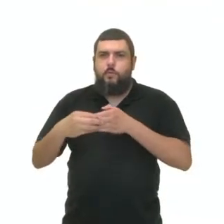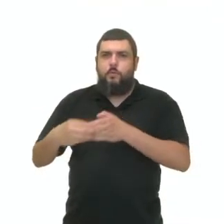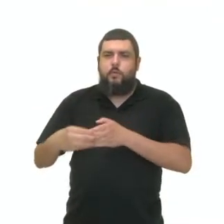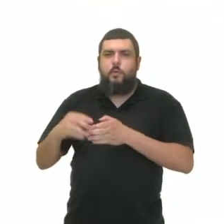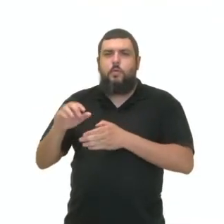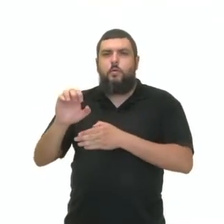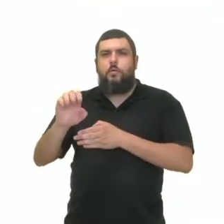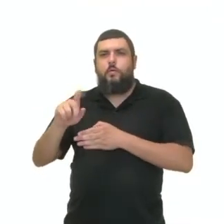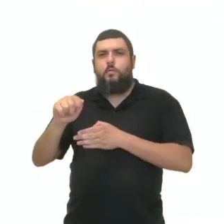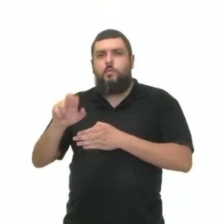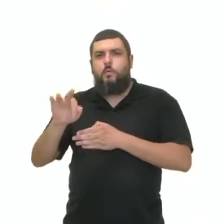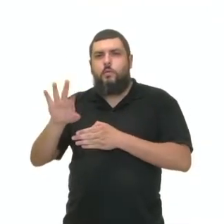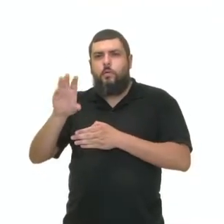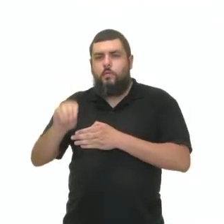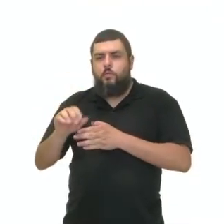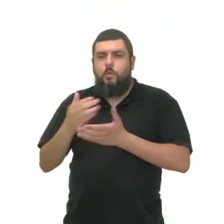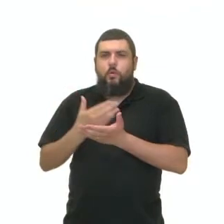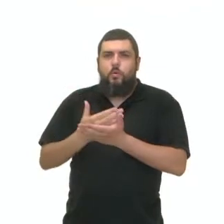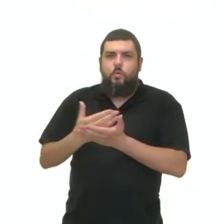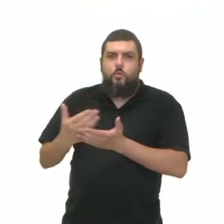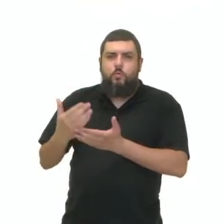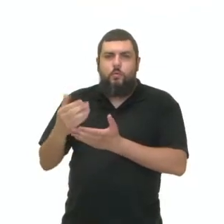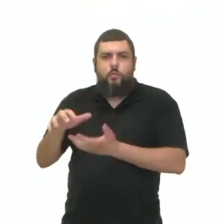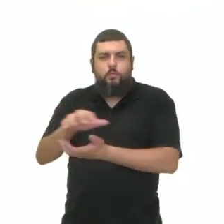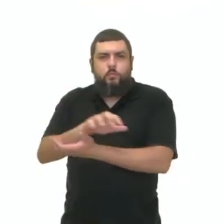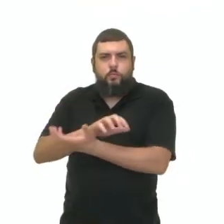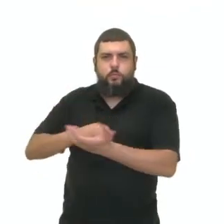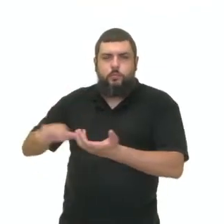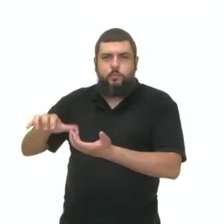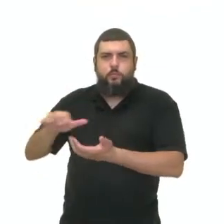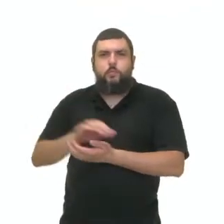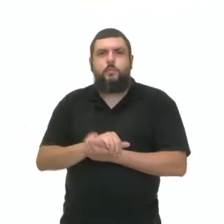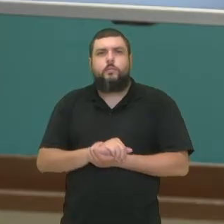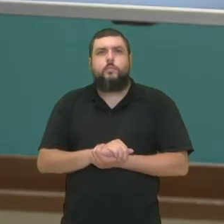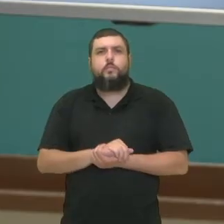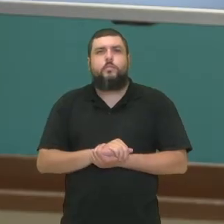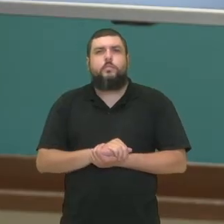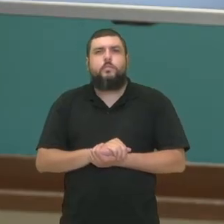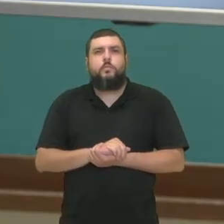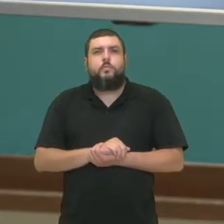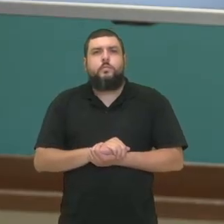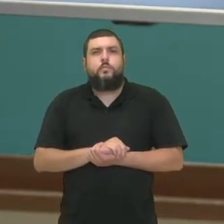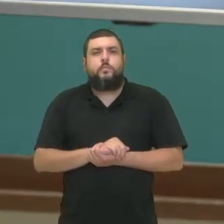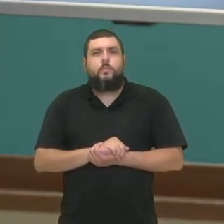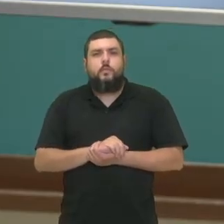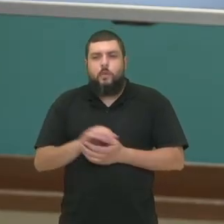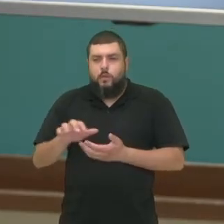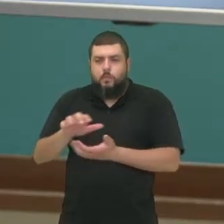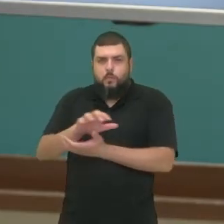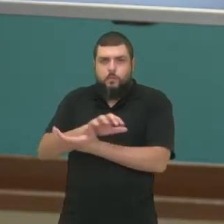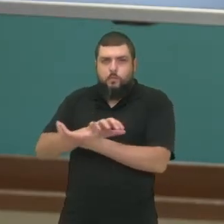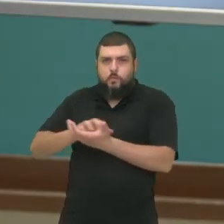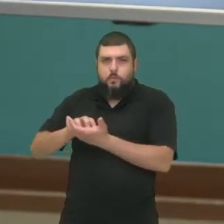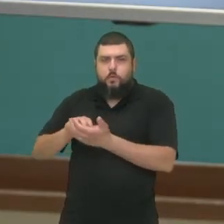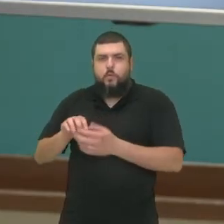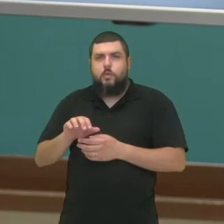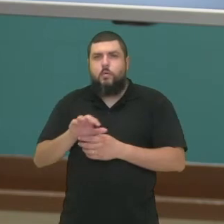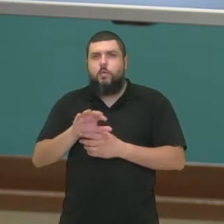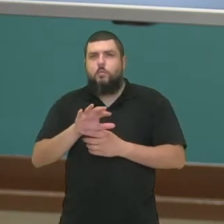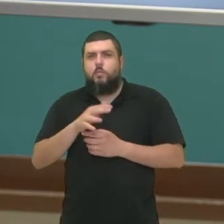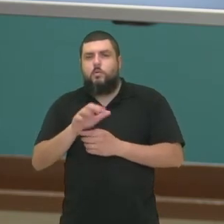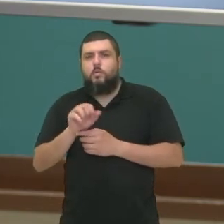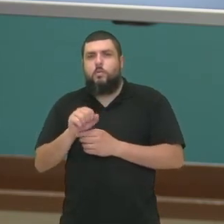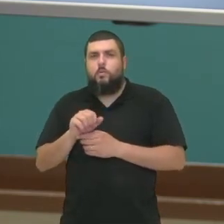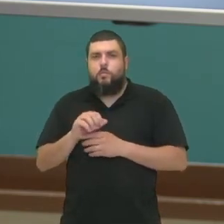uma grande revolta. Essa grande revolta, segundo diz a lenda, média de 80 a 100 pessoas dentro da